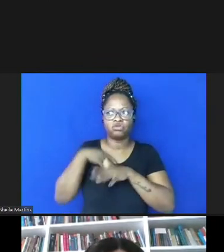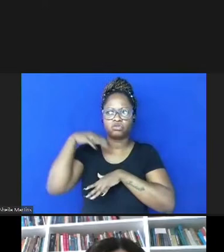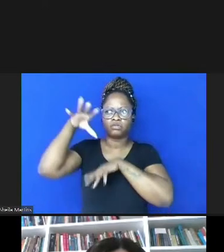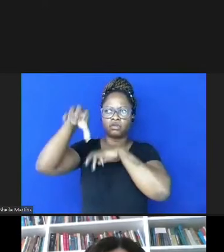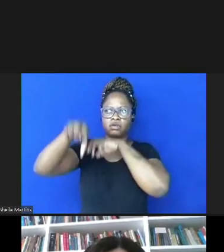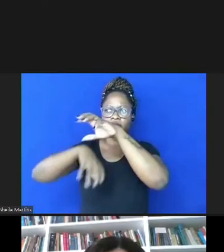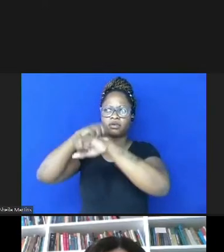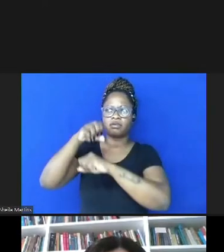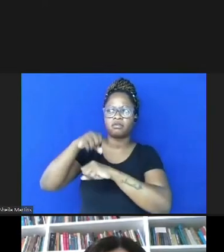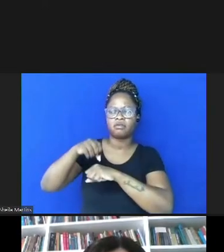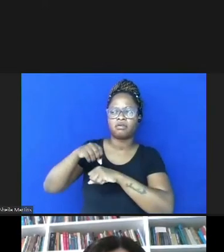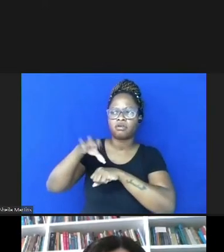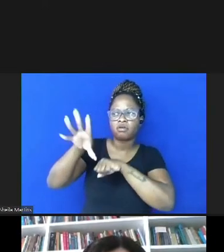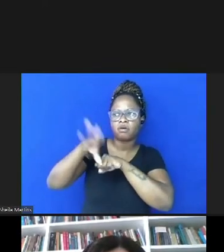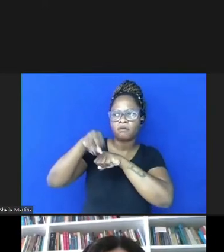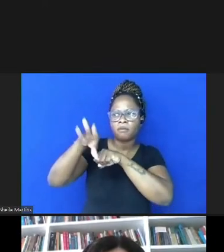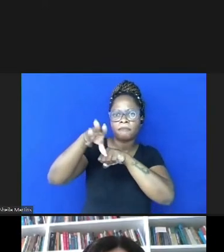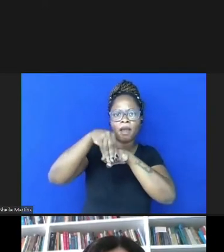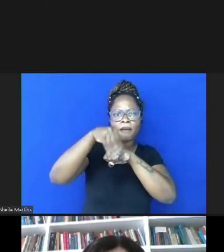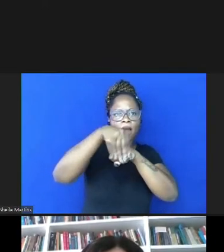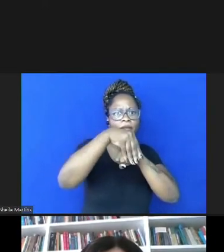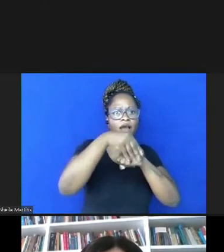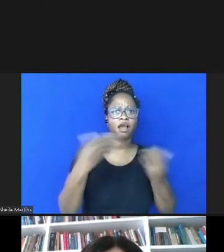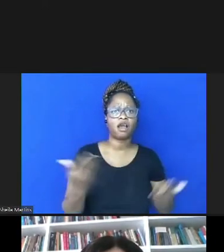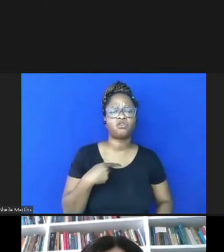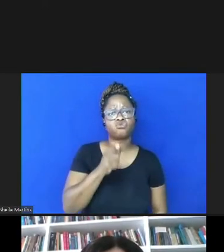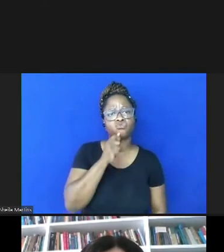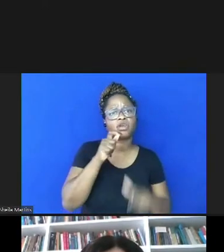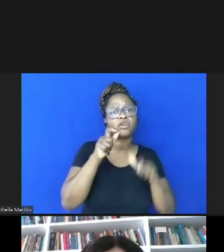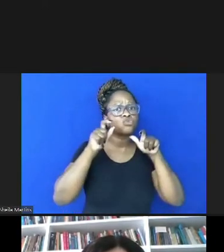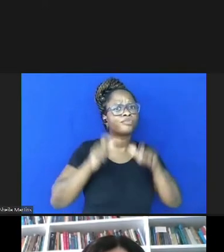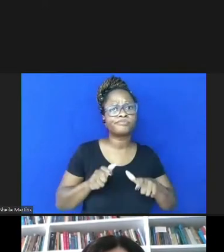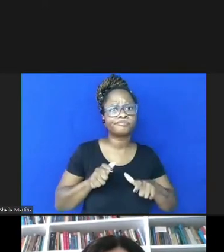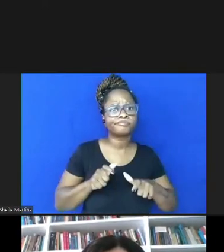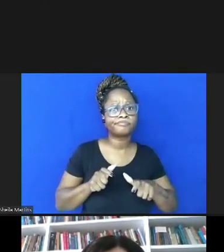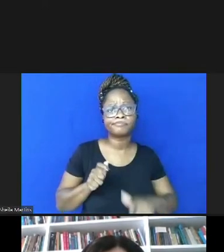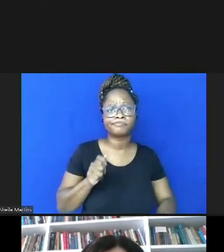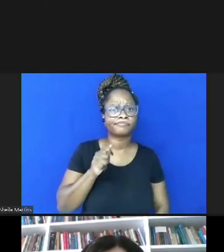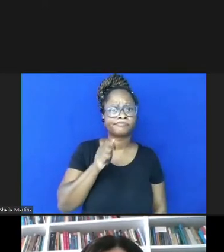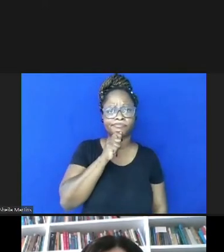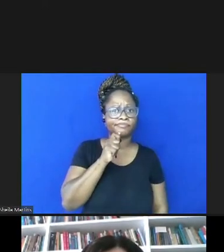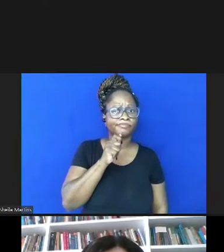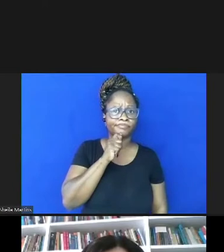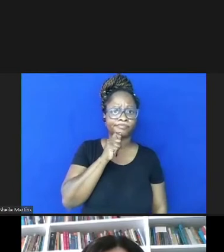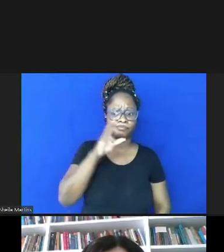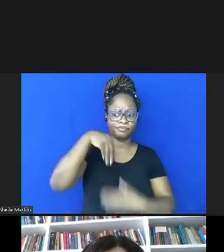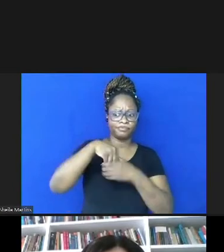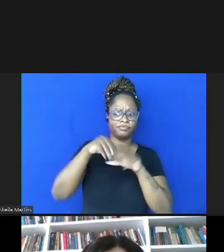esses objetos. No momento, nós não temos espaço para isso, não temos um espaço dedicado a isso no museu.